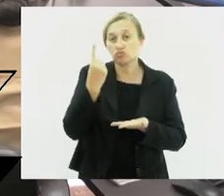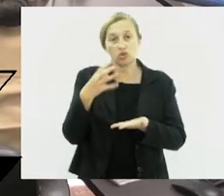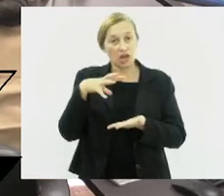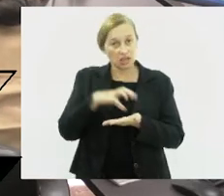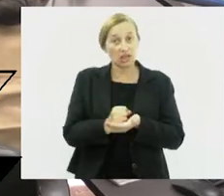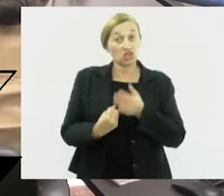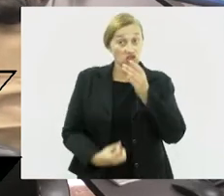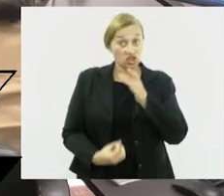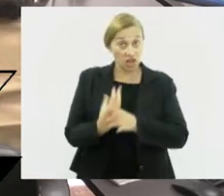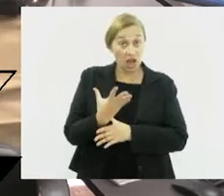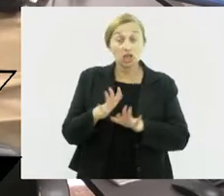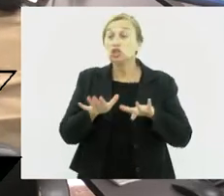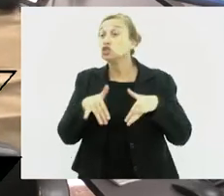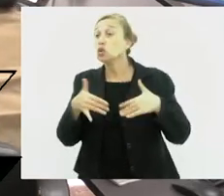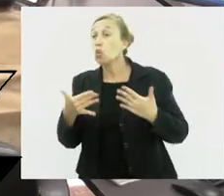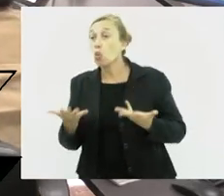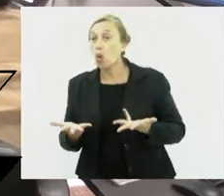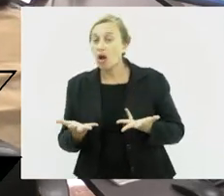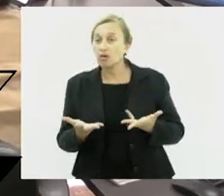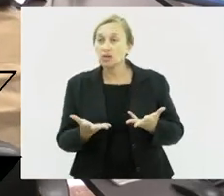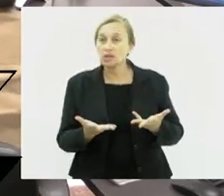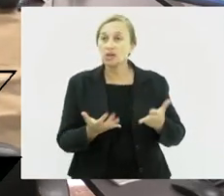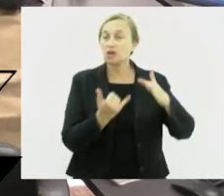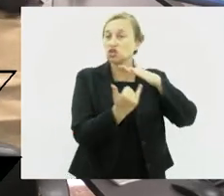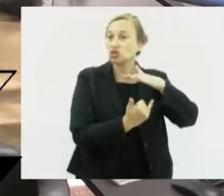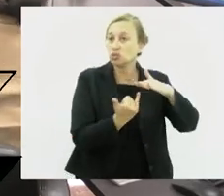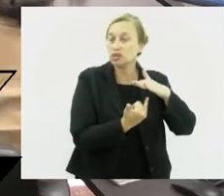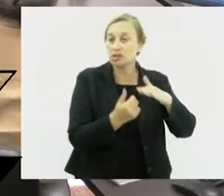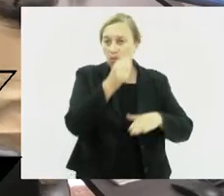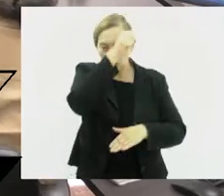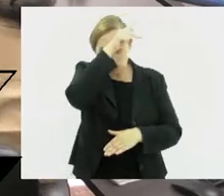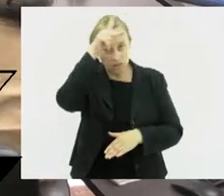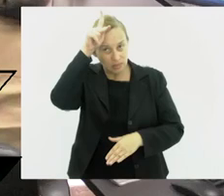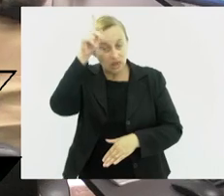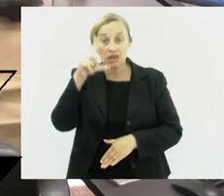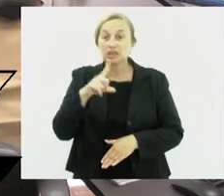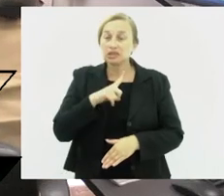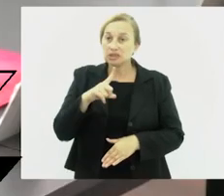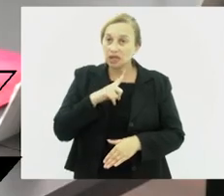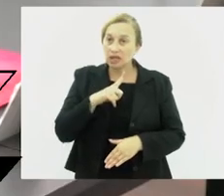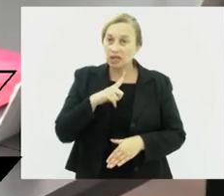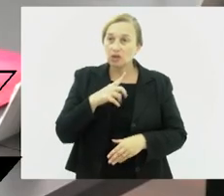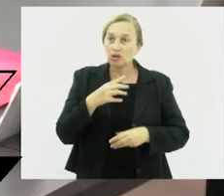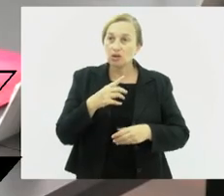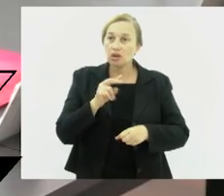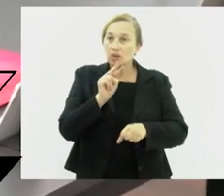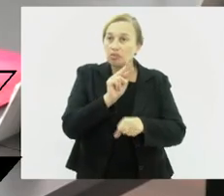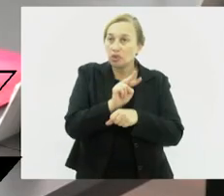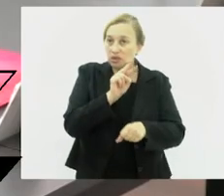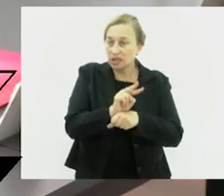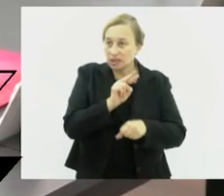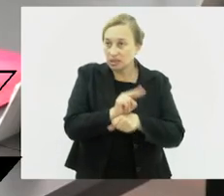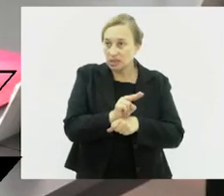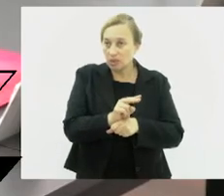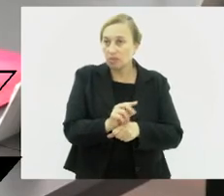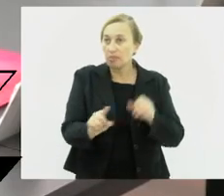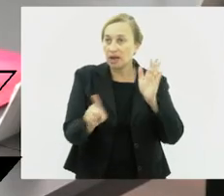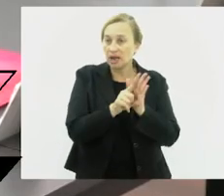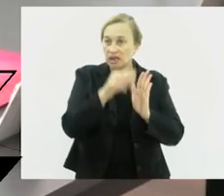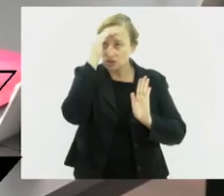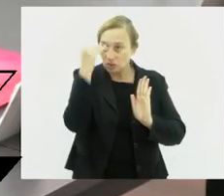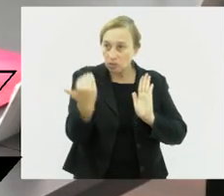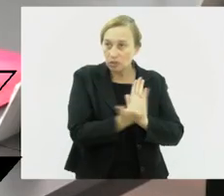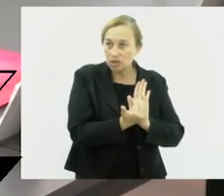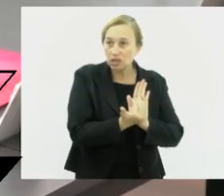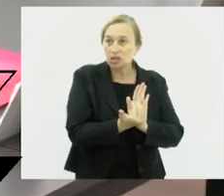um cadastro de quais são as entidades municipais que têm as condições para a lei ser cumprida e o cão ser encaminhado,